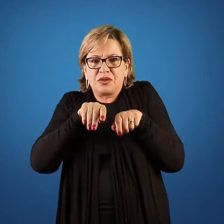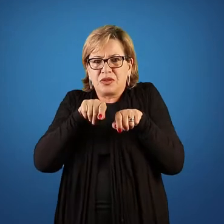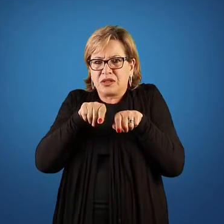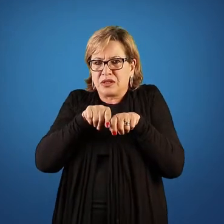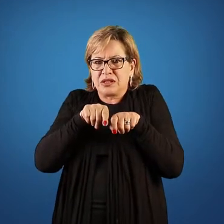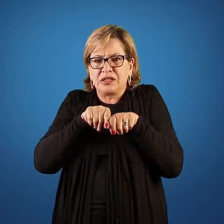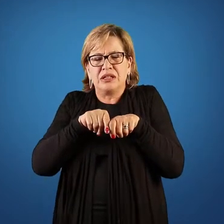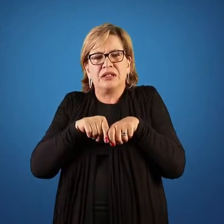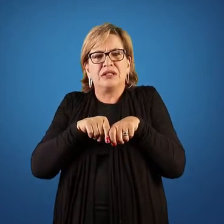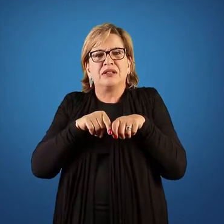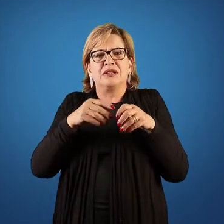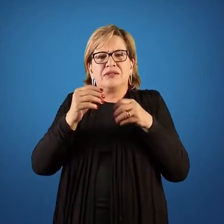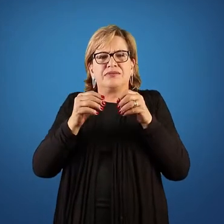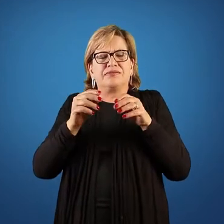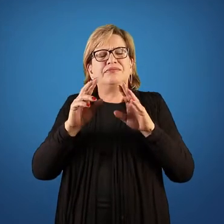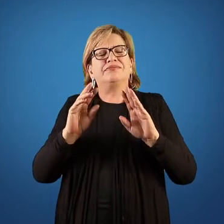só.